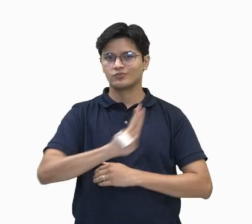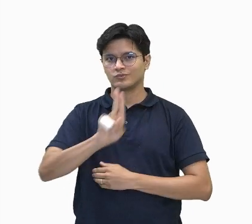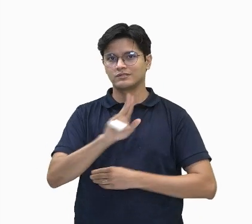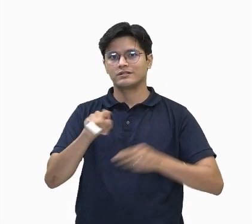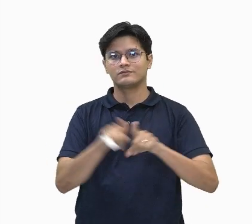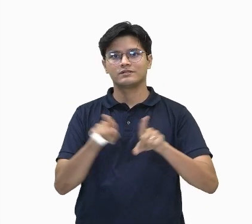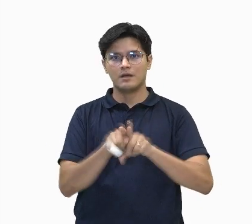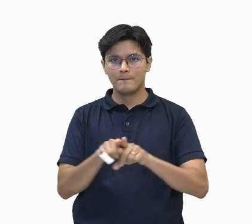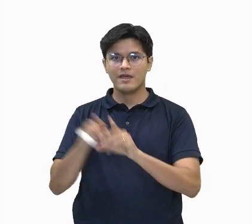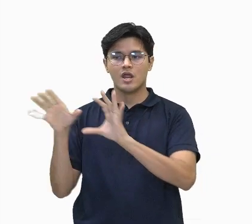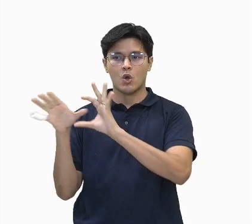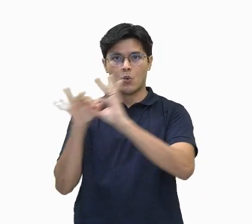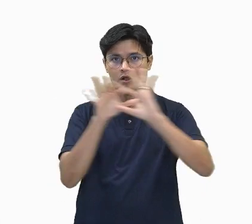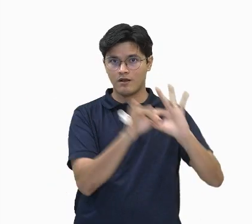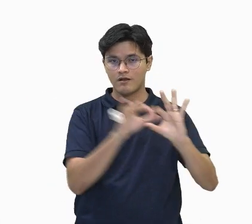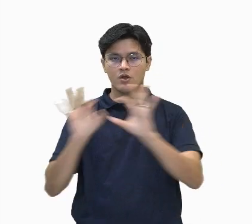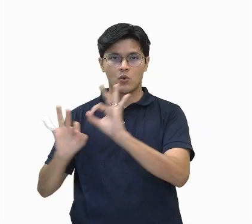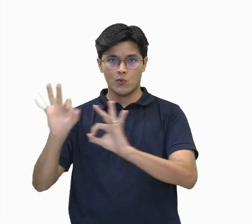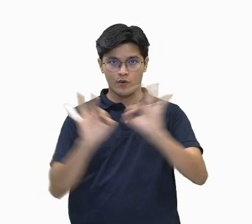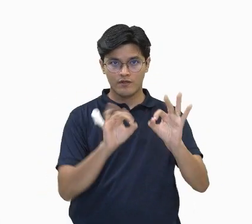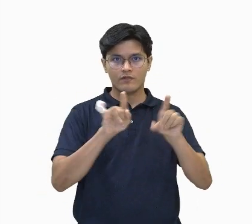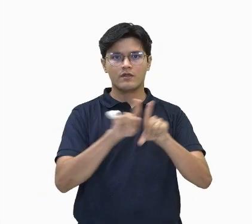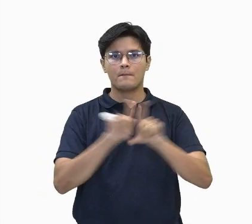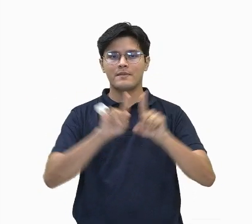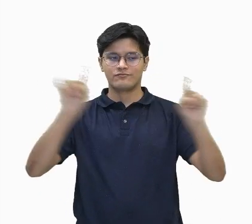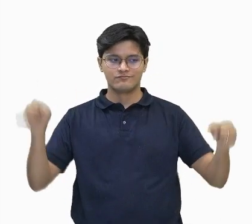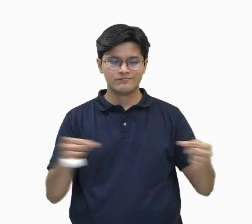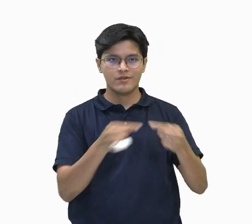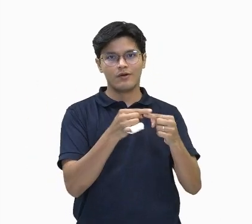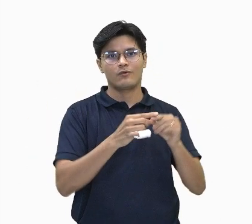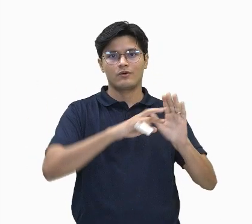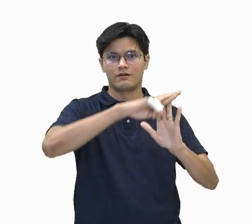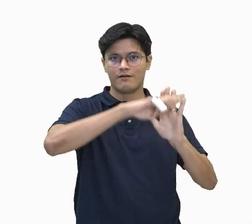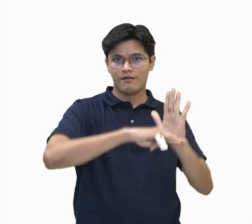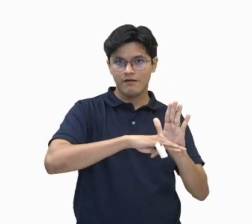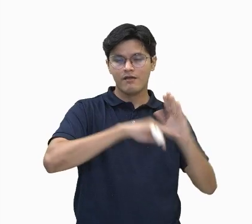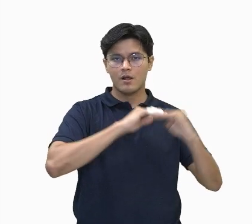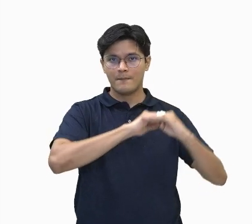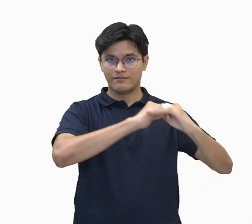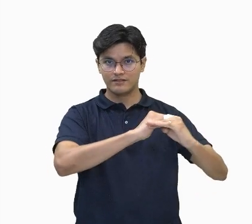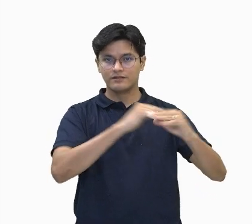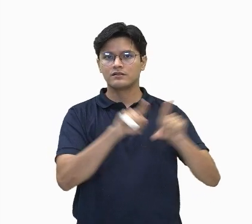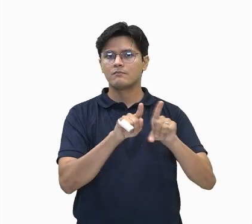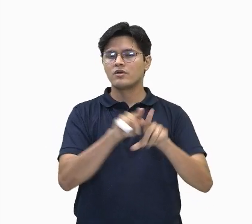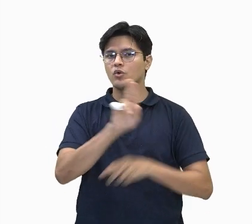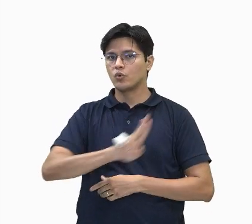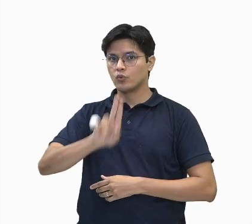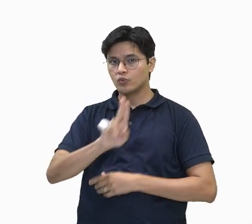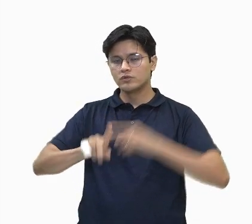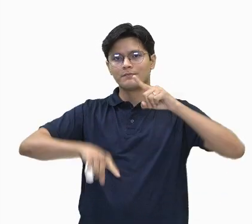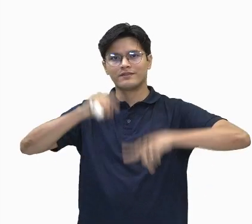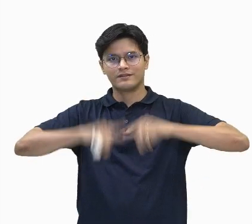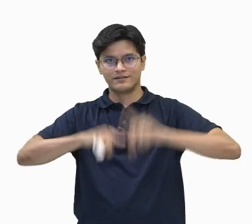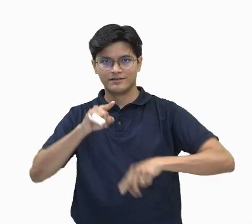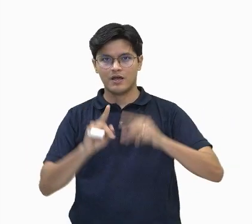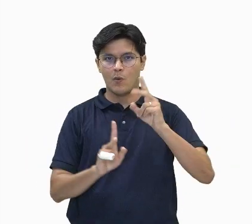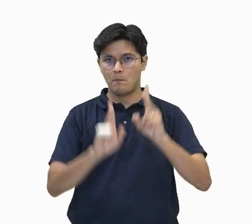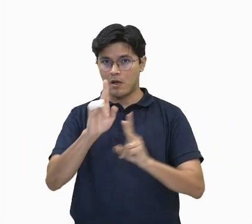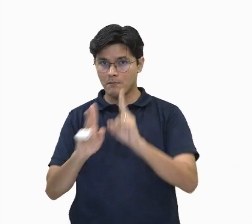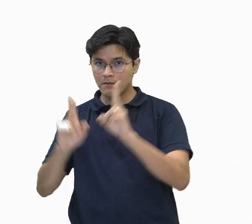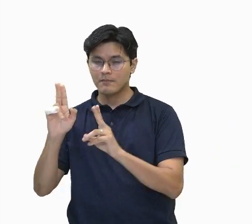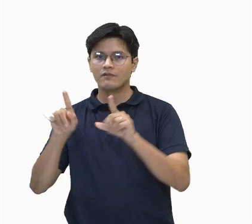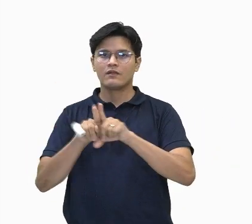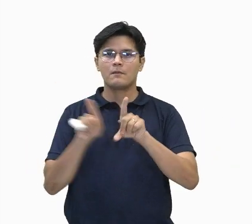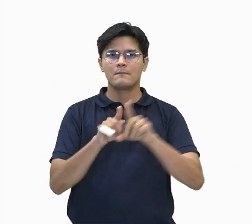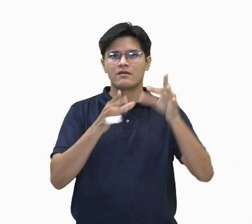de coesão, adequação à norma padrão e o uso adequado de ferramentas de edição, com detalhamento, informações